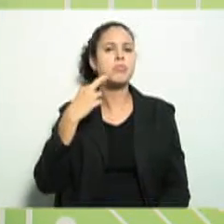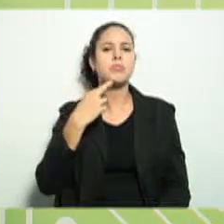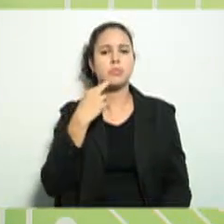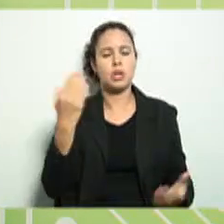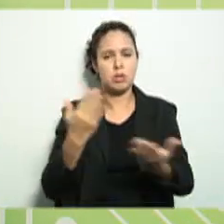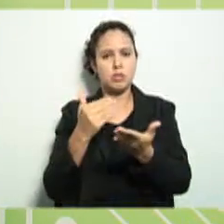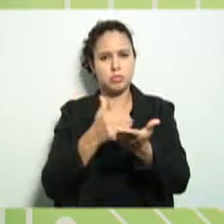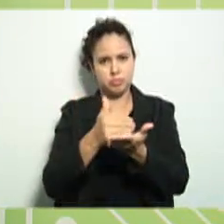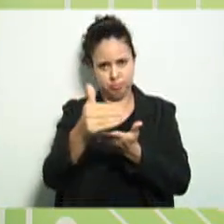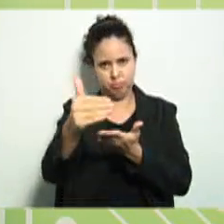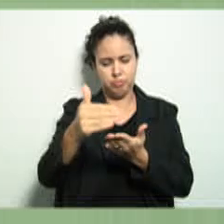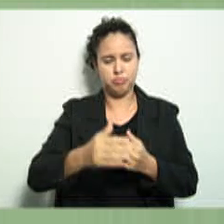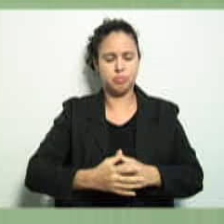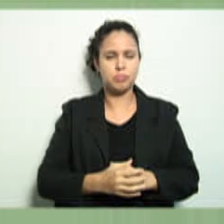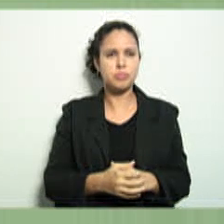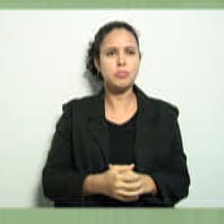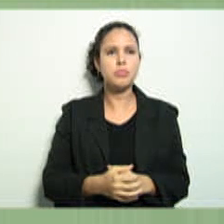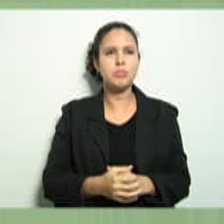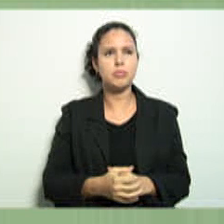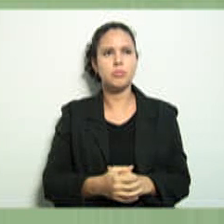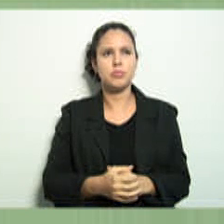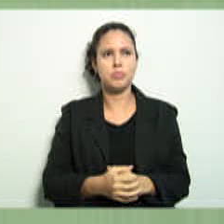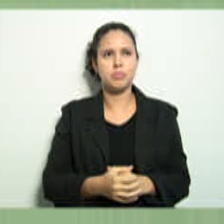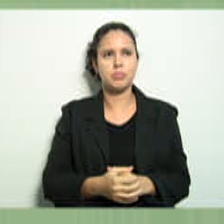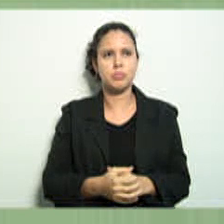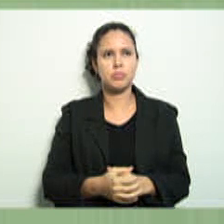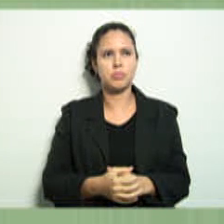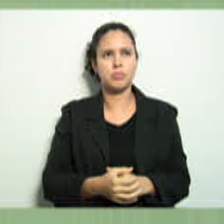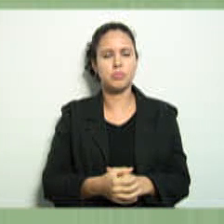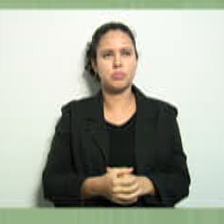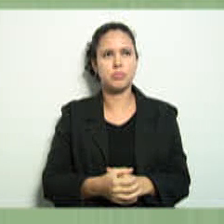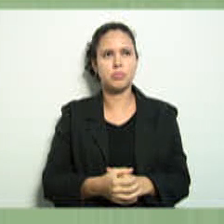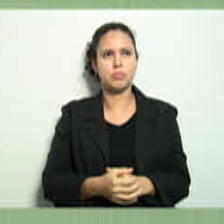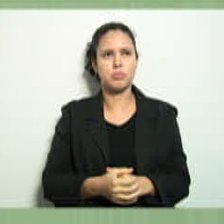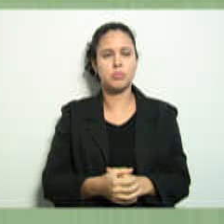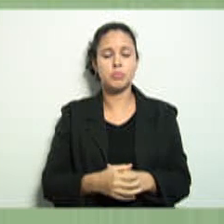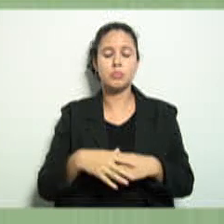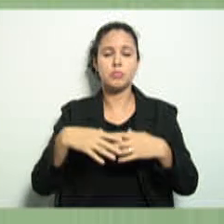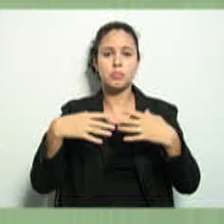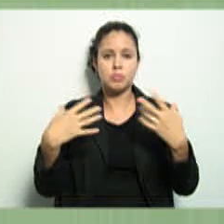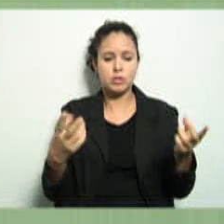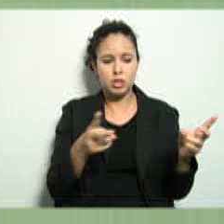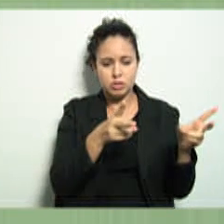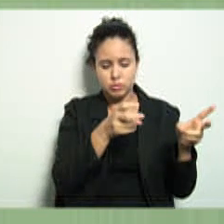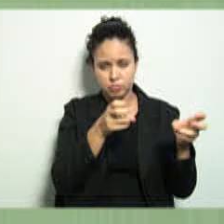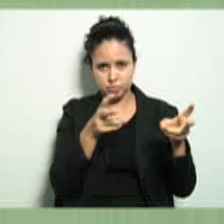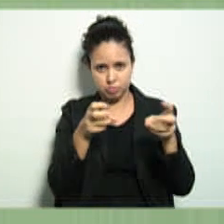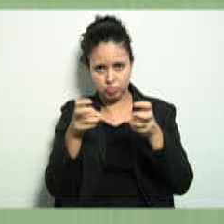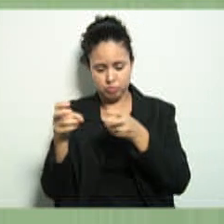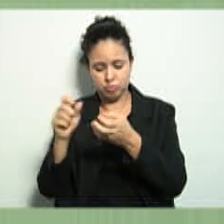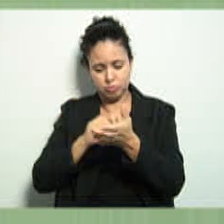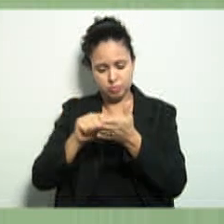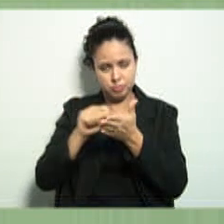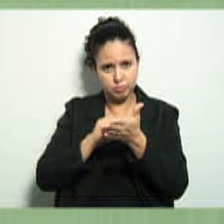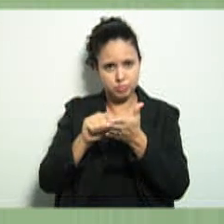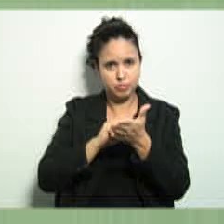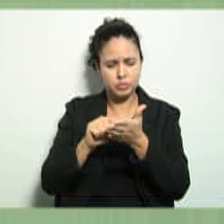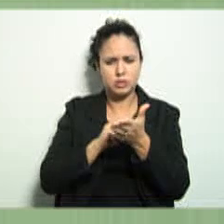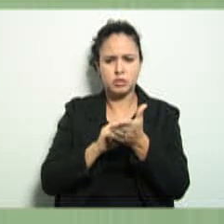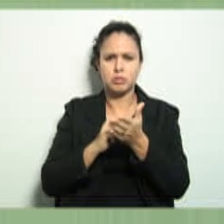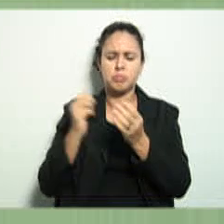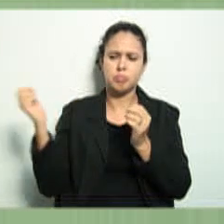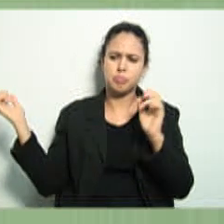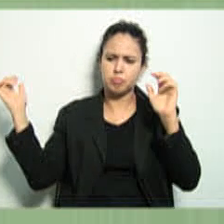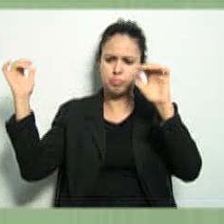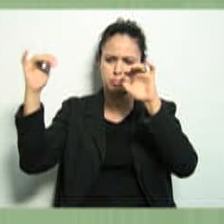Vamos continuar nos slides. A logística dessa exploração da borracha. Os desbravadores encontraram dificuldade